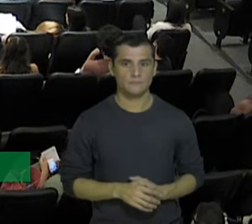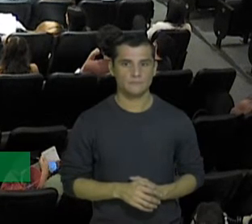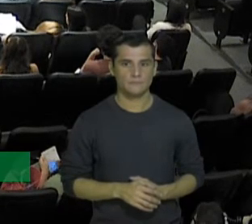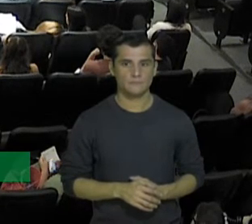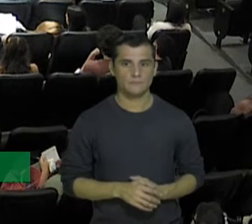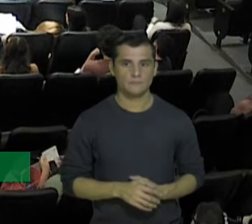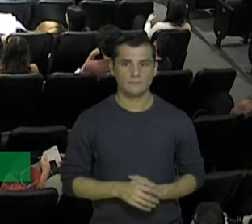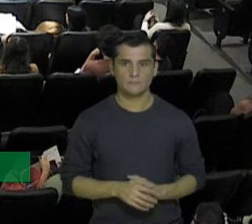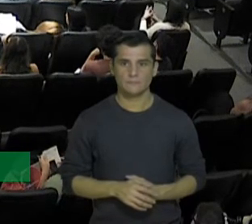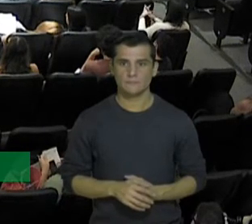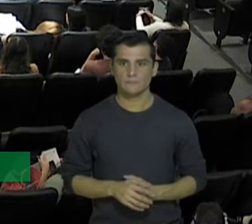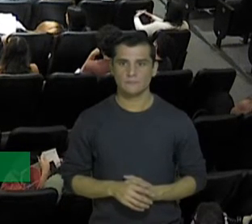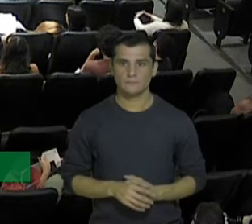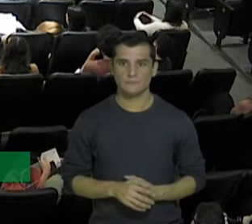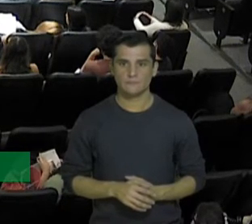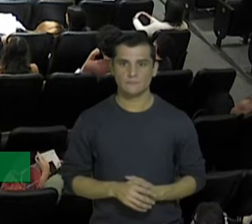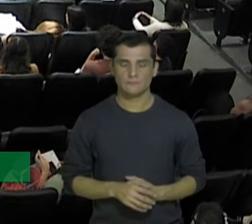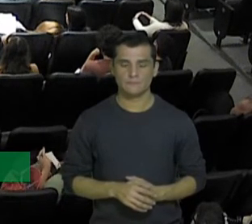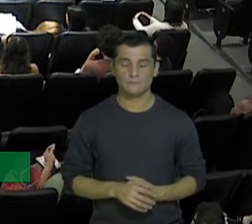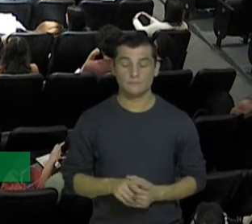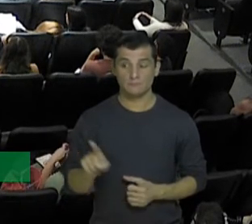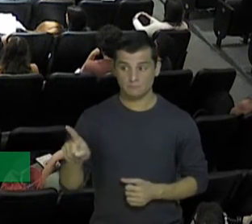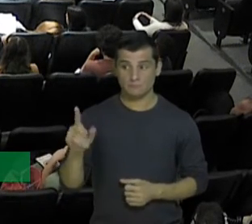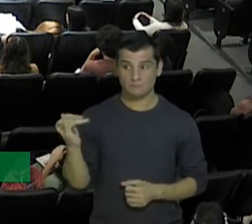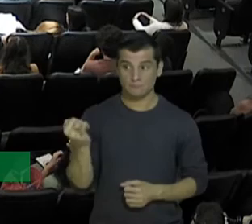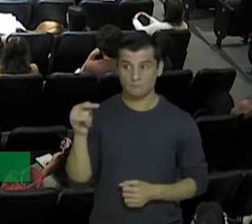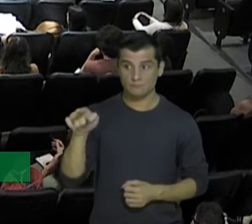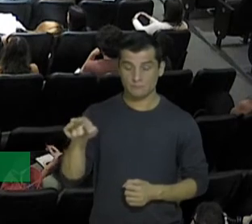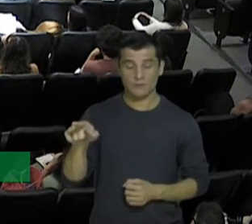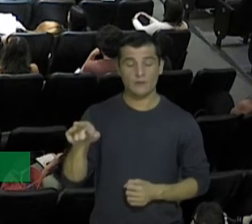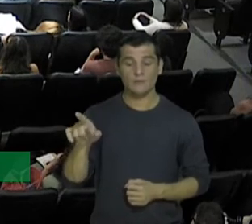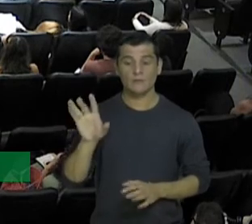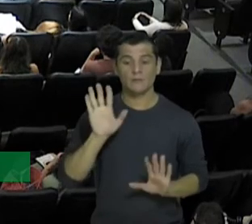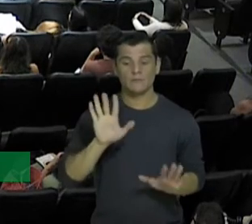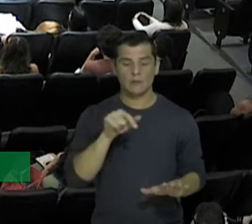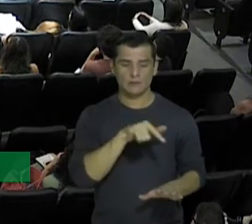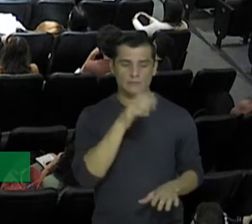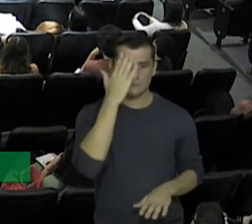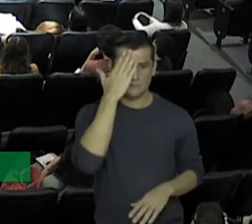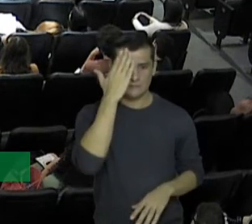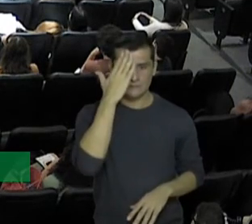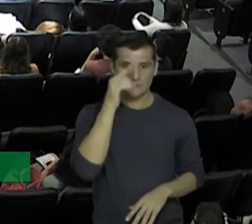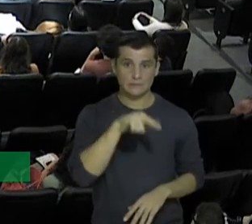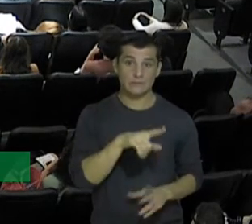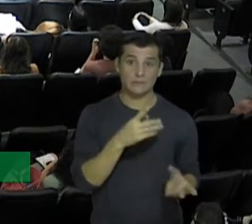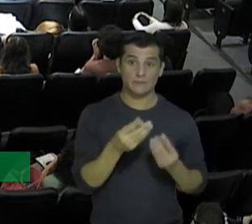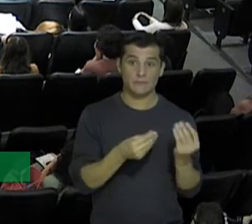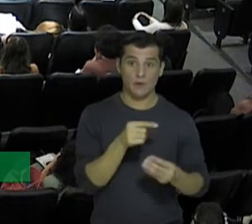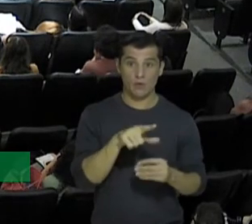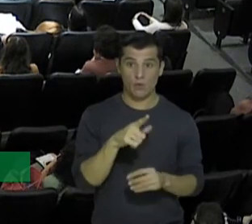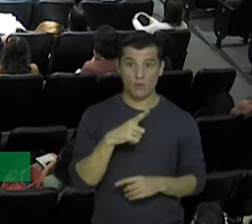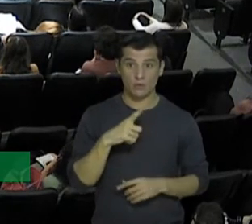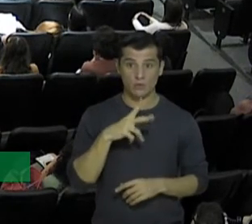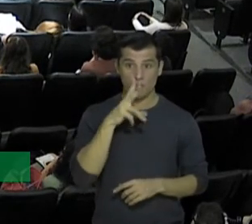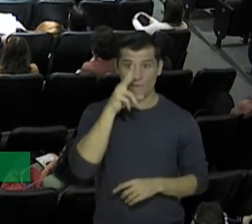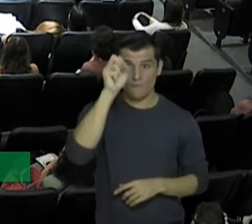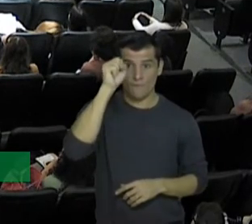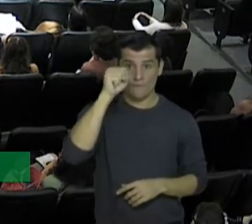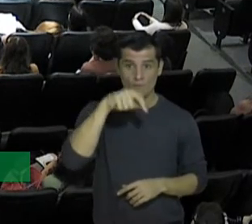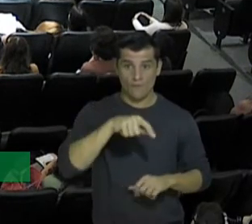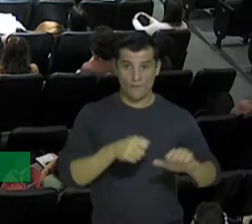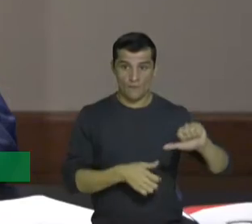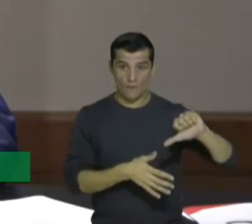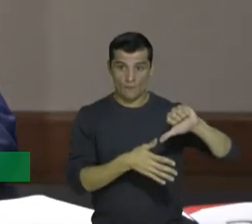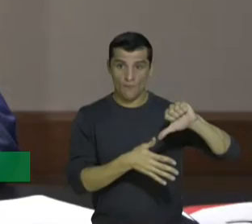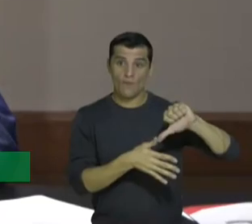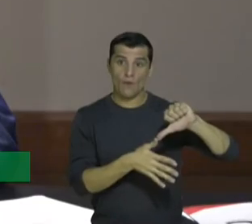Eh vamos lá é extremamente relevante mas a gente considera também que o a fortificação do Mercosul a